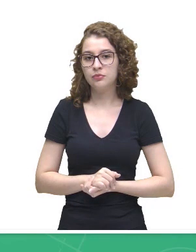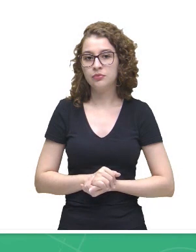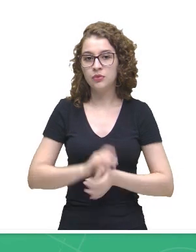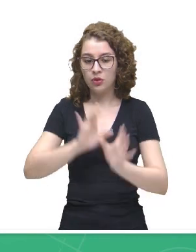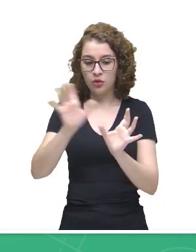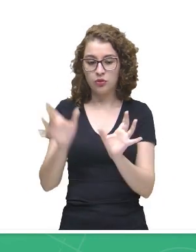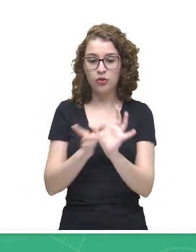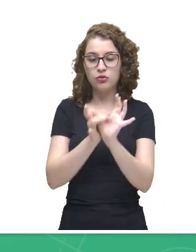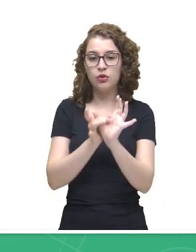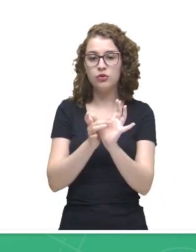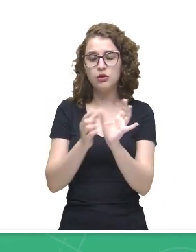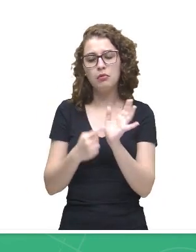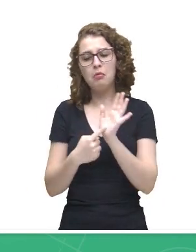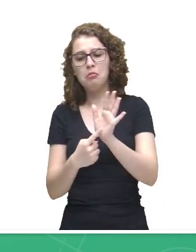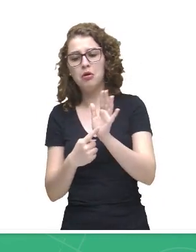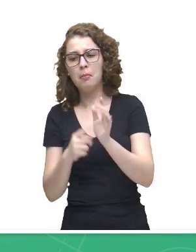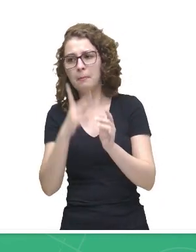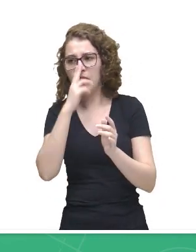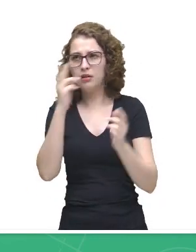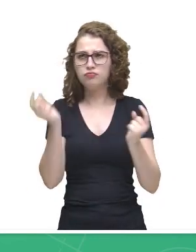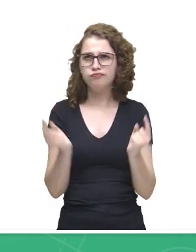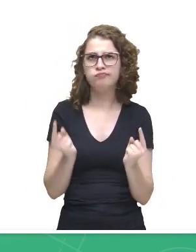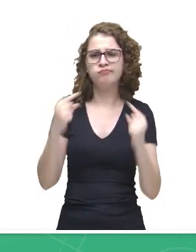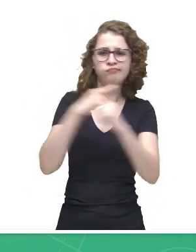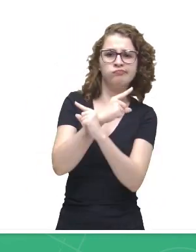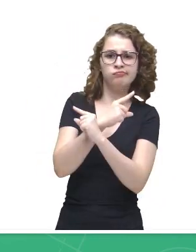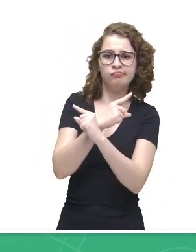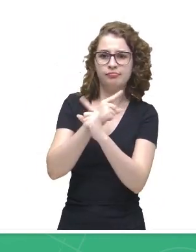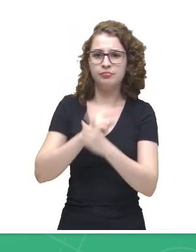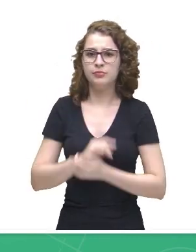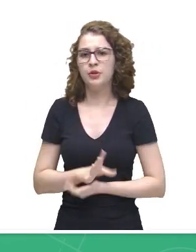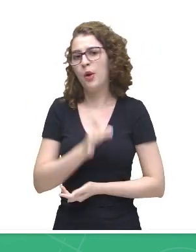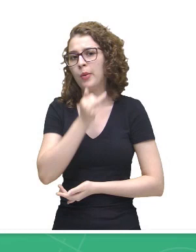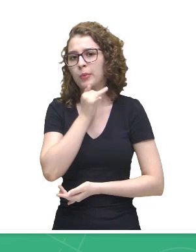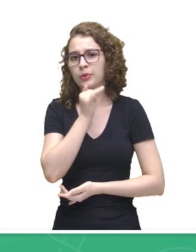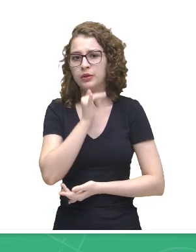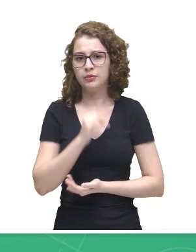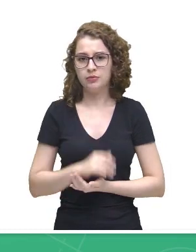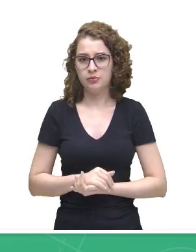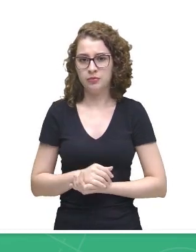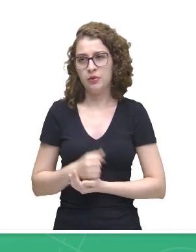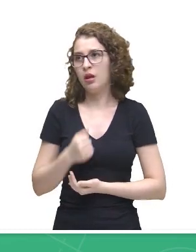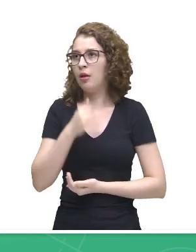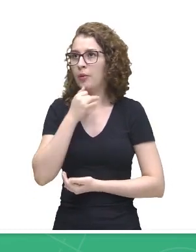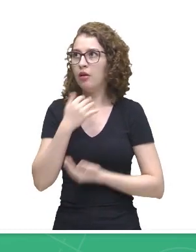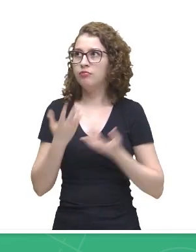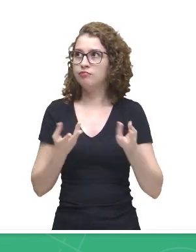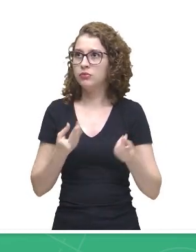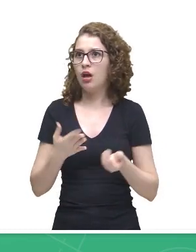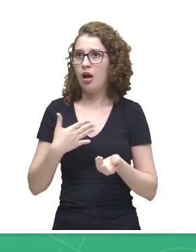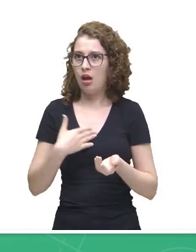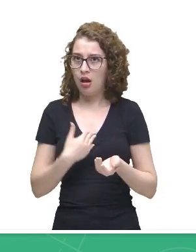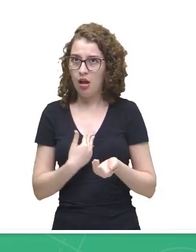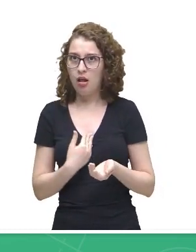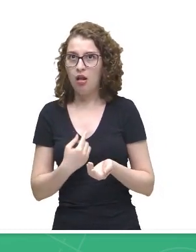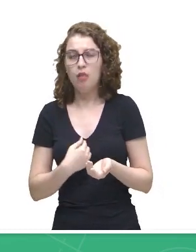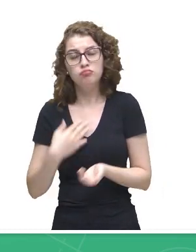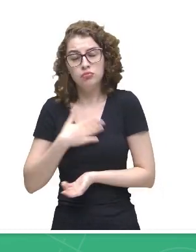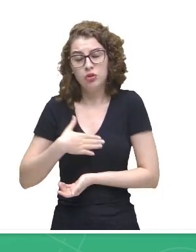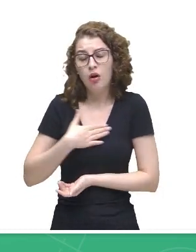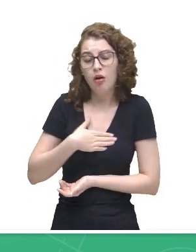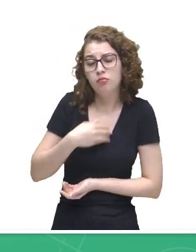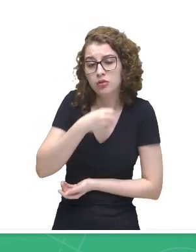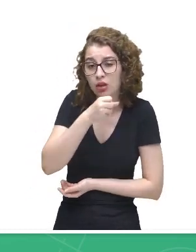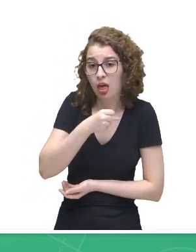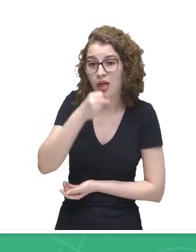ideias opostas. Se eu falo assim, eu gosto muito de sorvete,